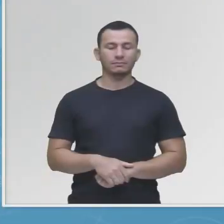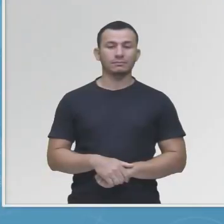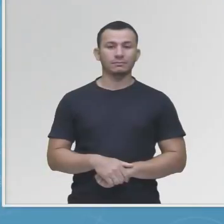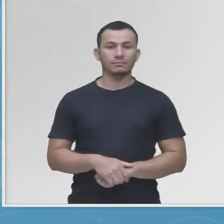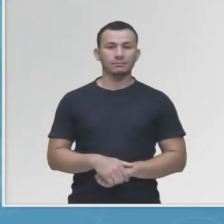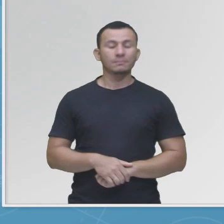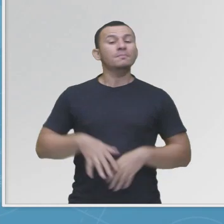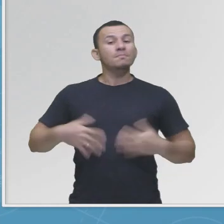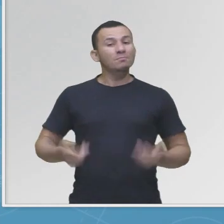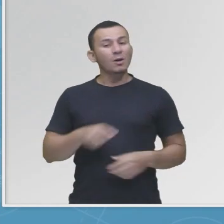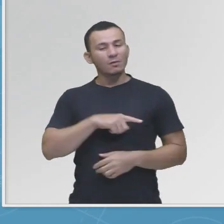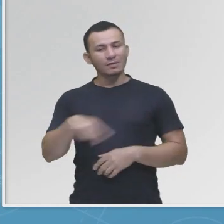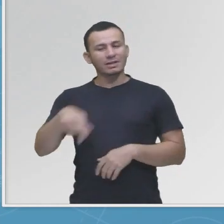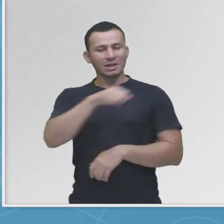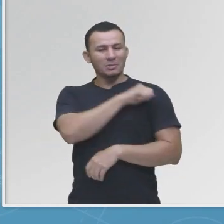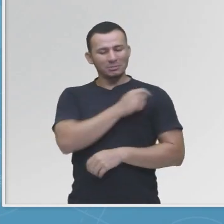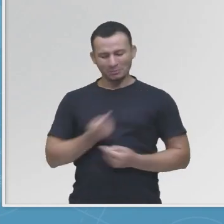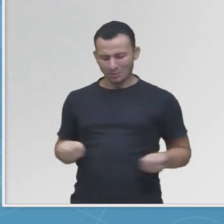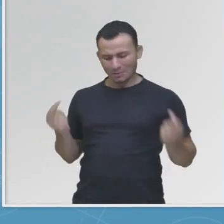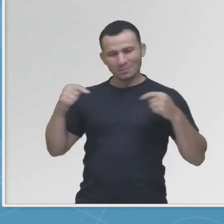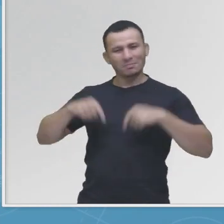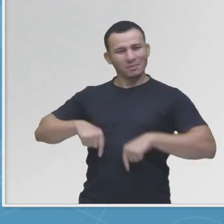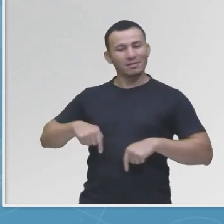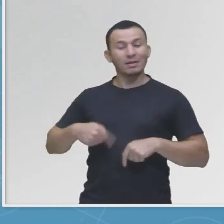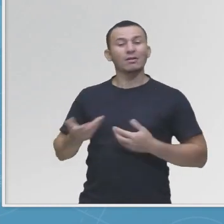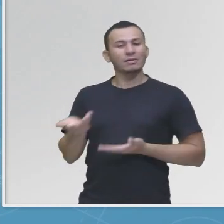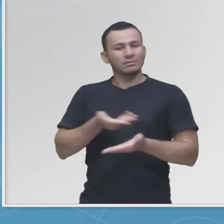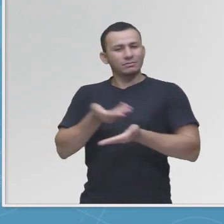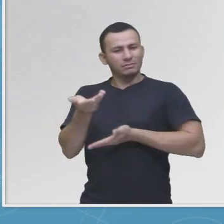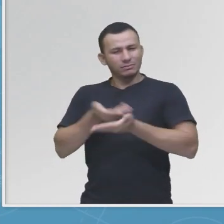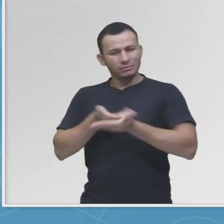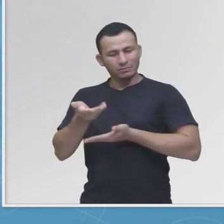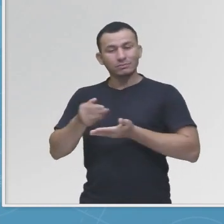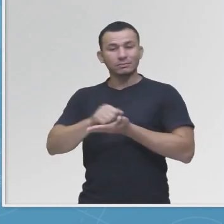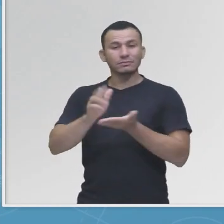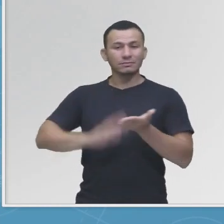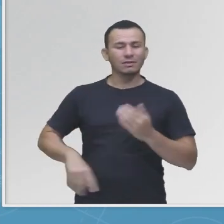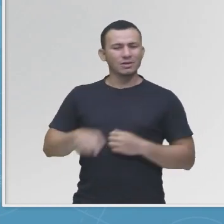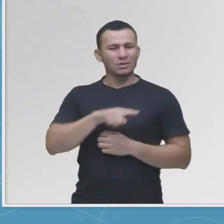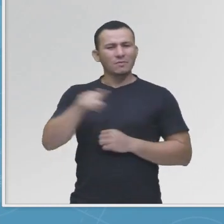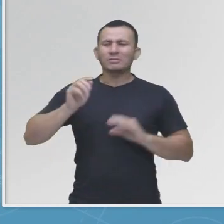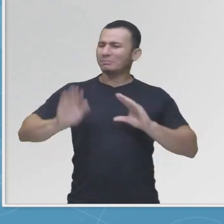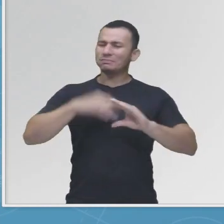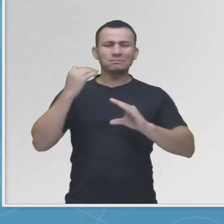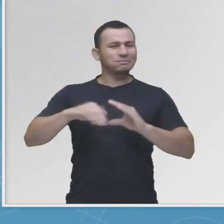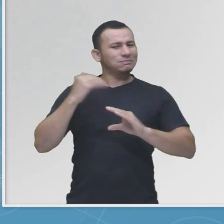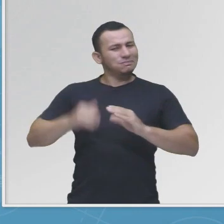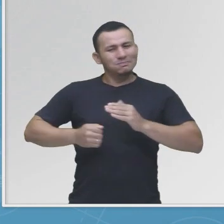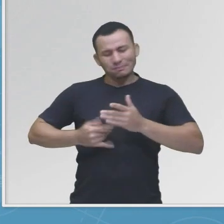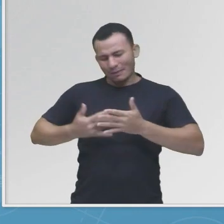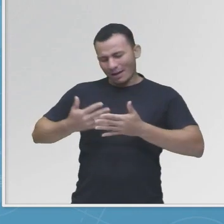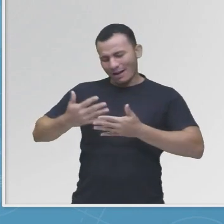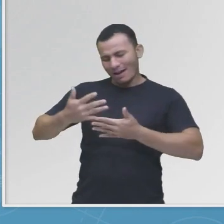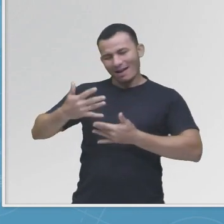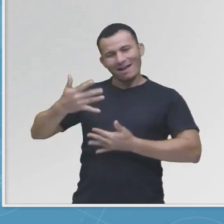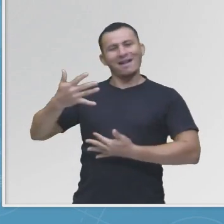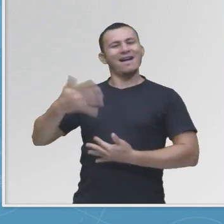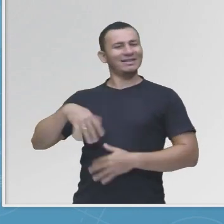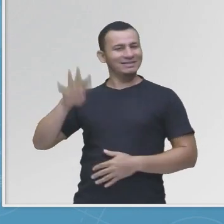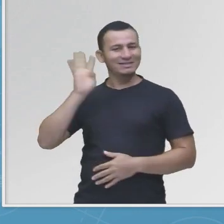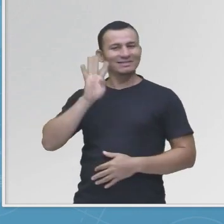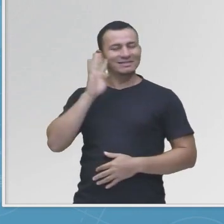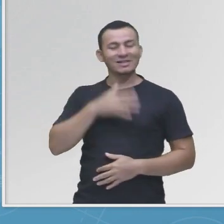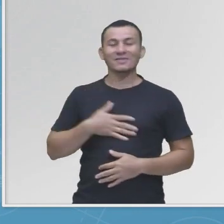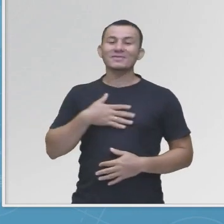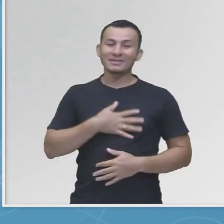Muito bem, queridos alunos, estamos de volta agora para a nossa interatividade. Turma aqui participando massivamente, rapaz, no chat. Que legal,